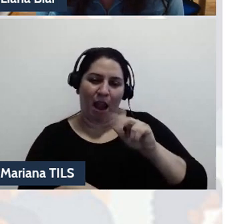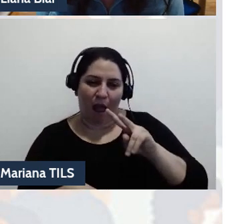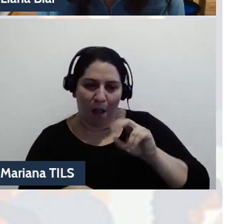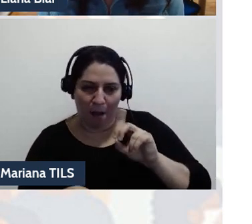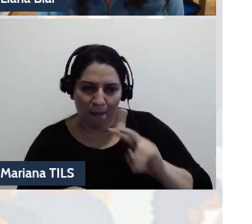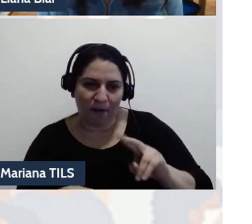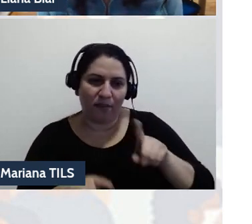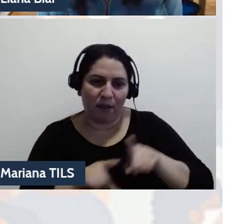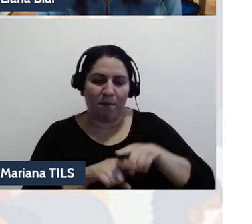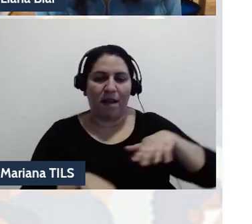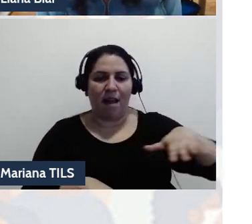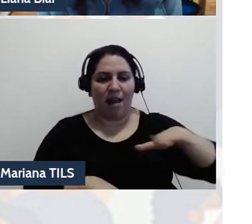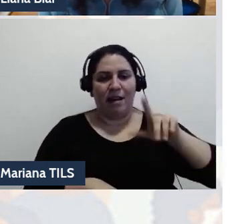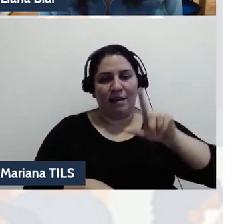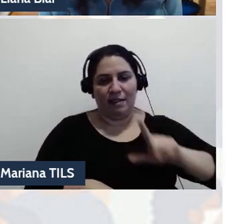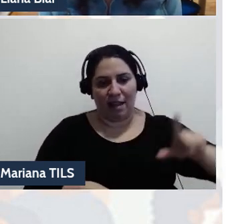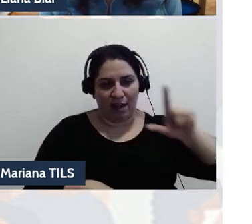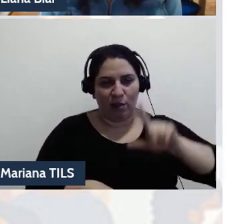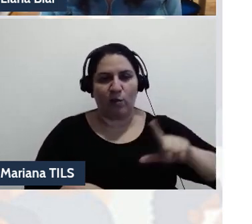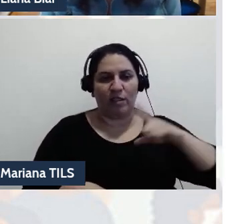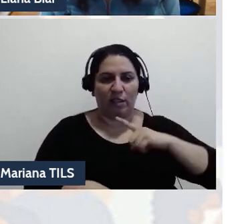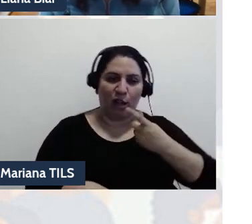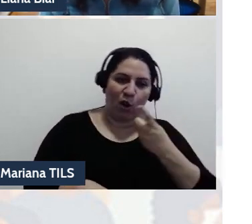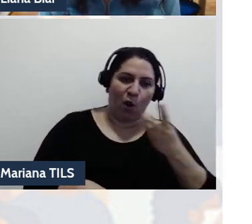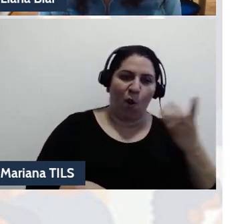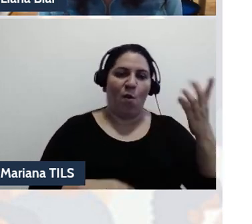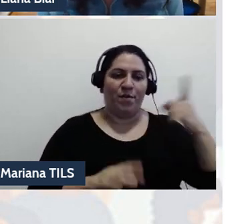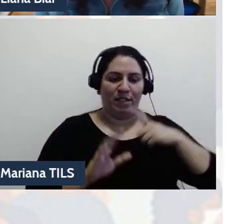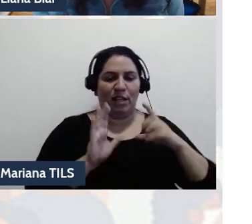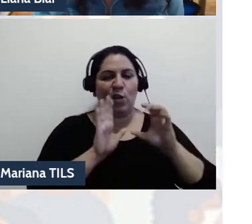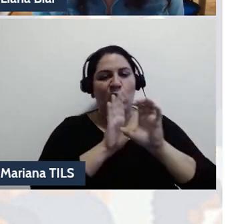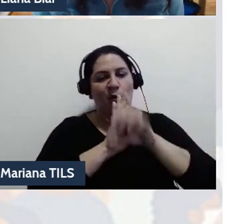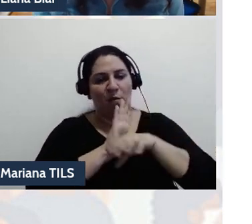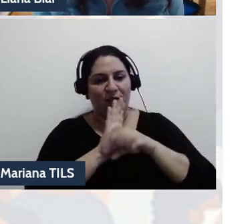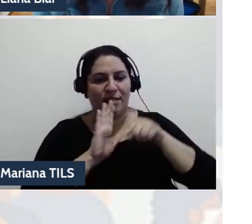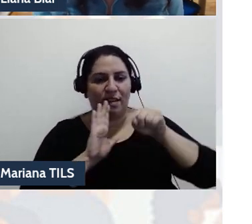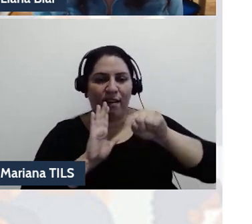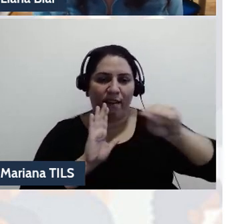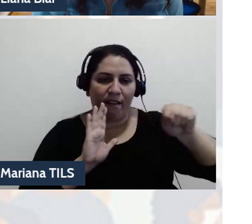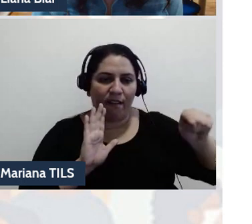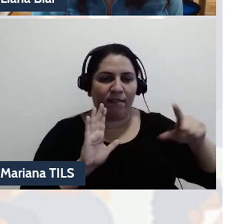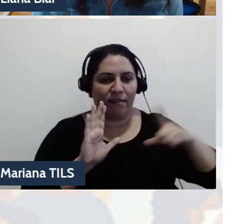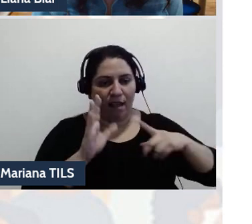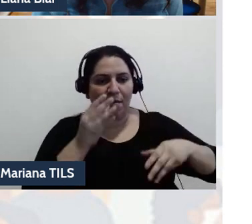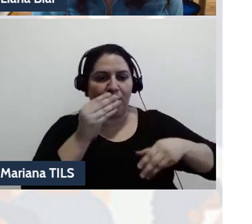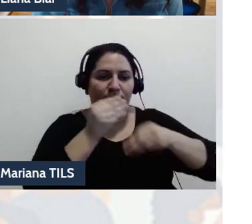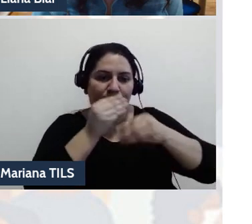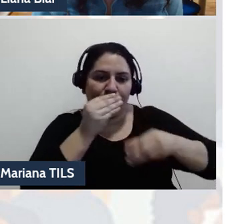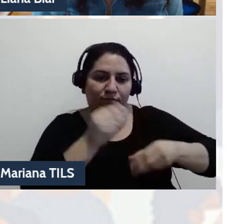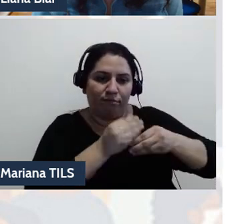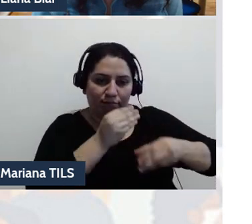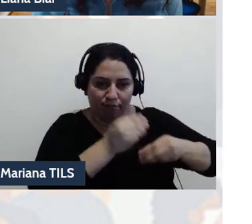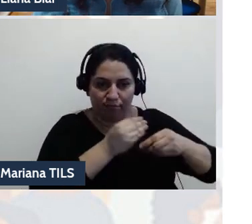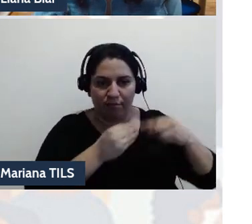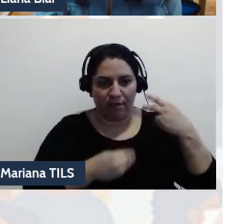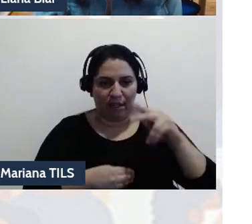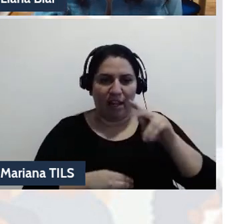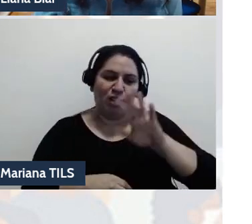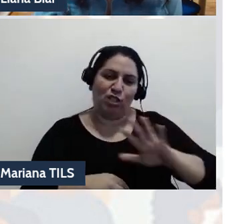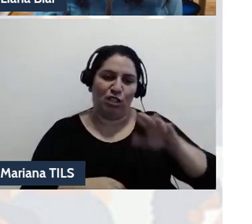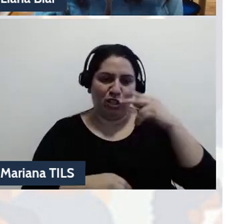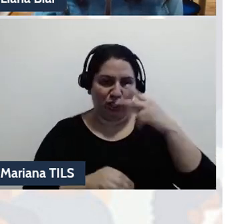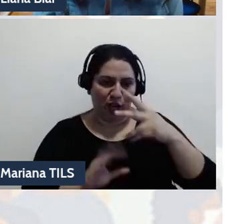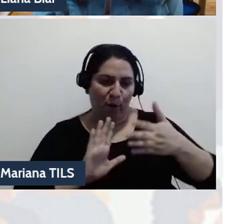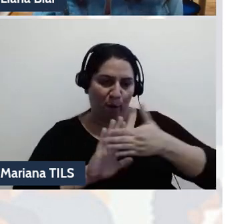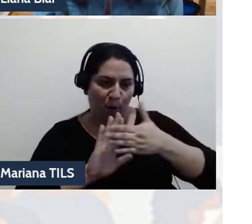literatura, né, das narrativas orais, outras variações foram acrescentadas a esse esquema geral.